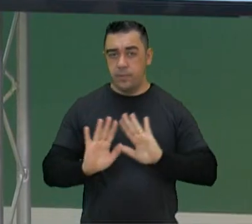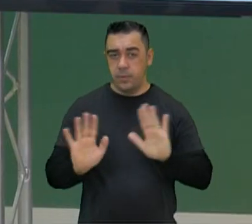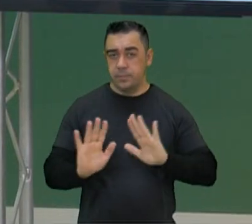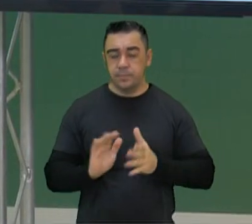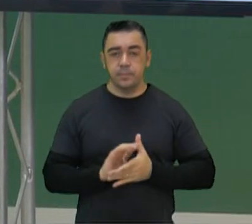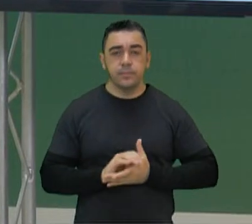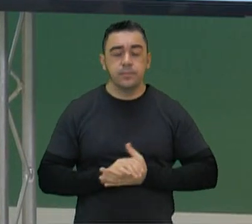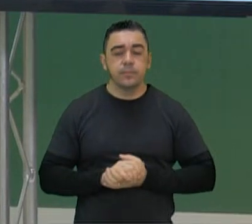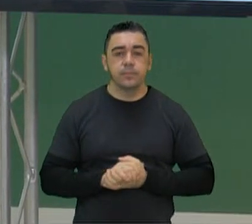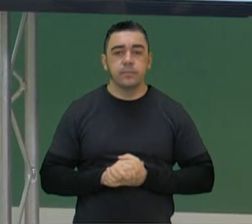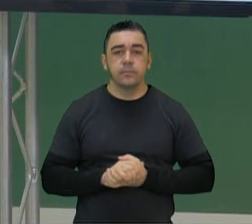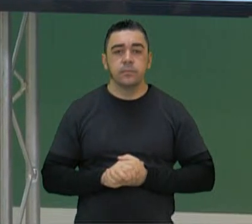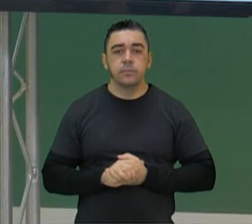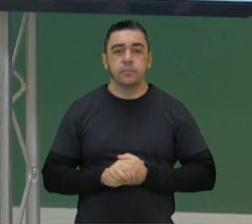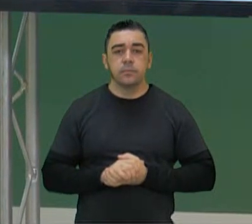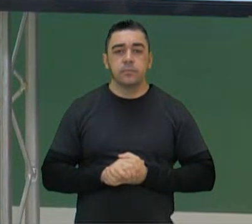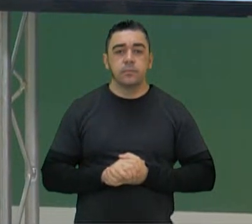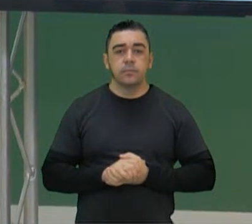negativa.